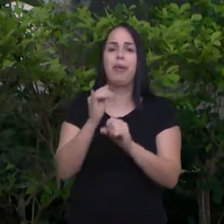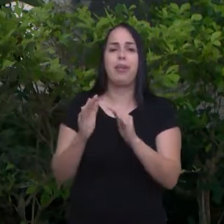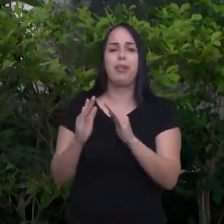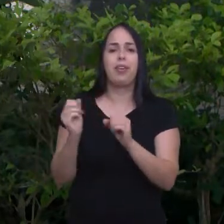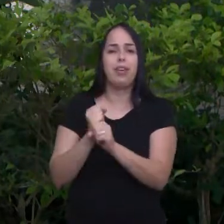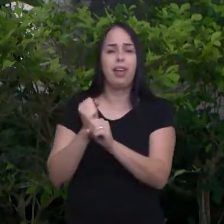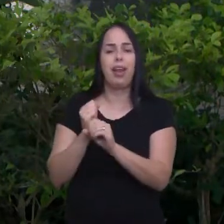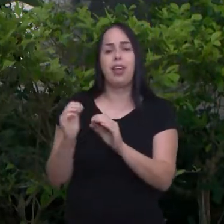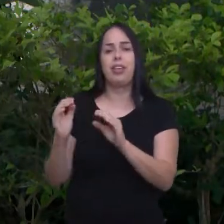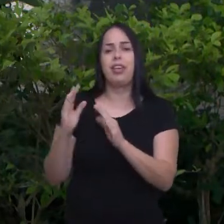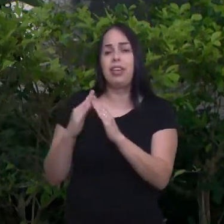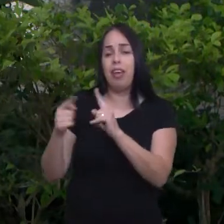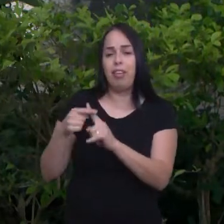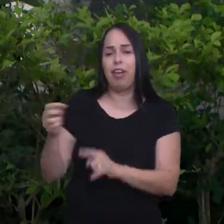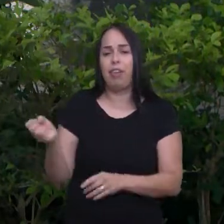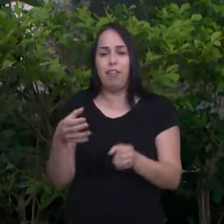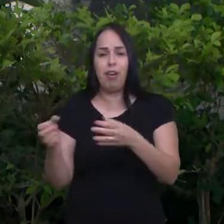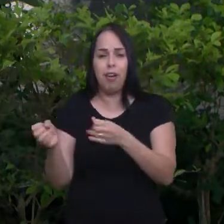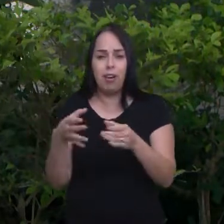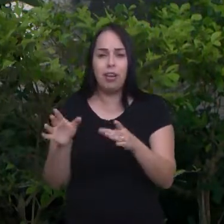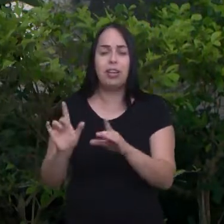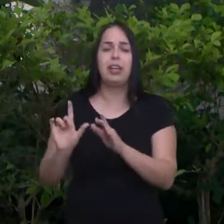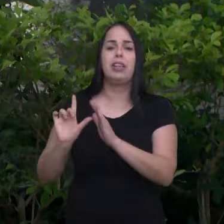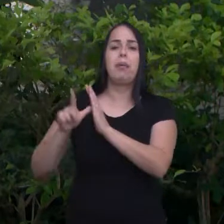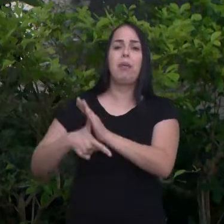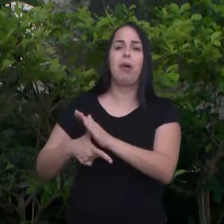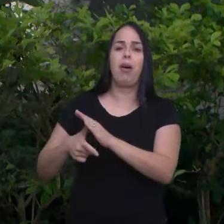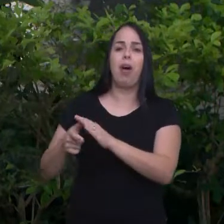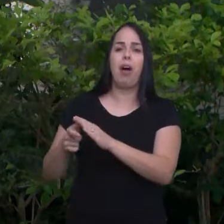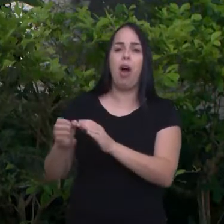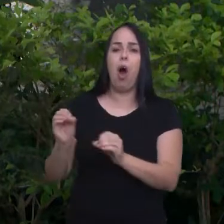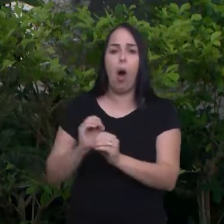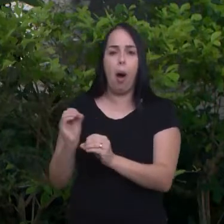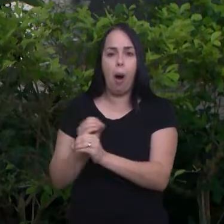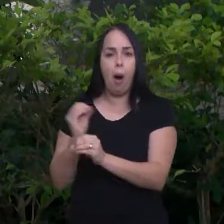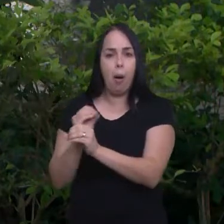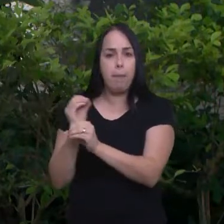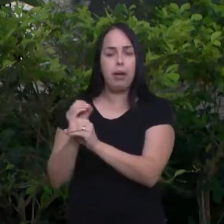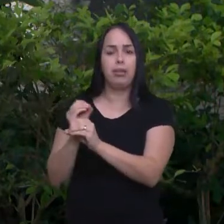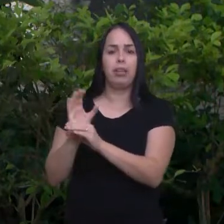Nova e depois a obra assistencial Pio XII, né?